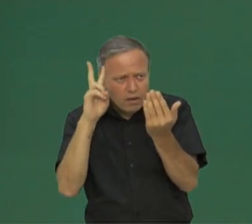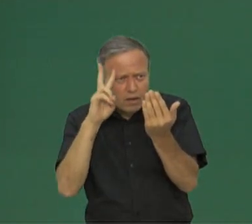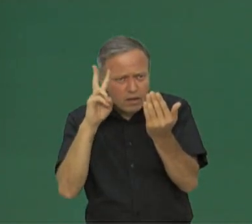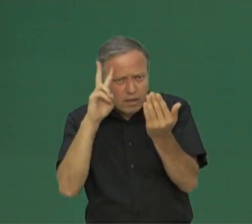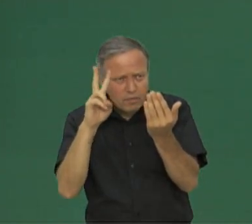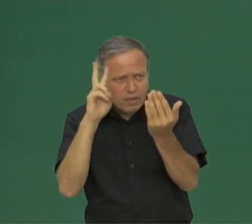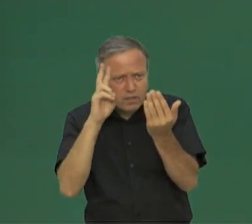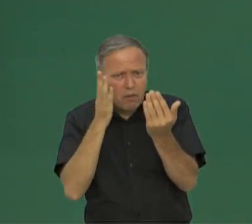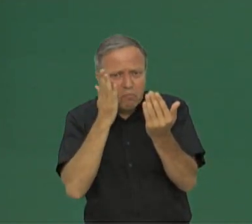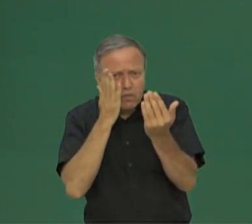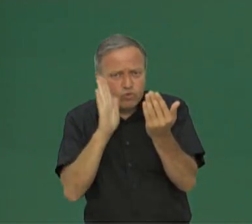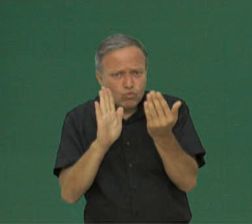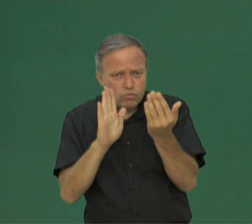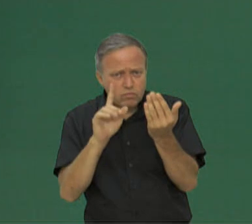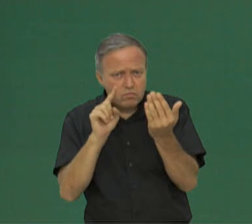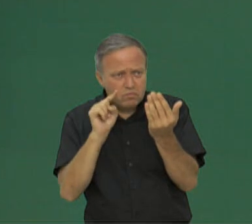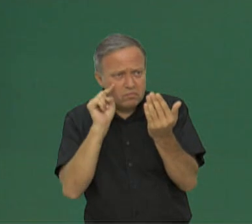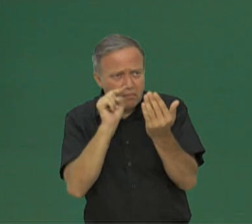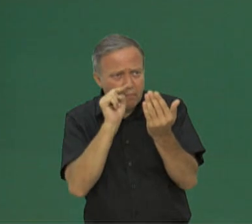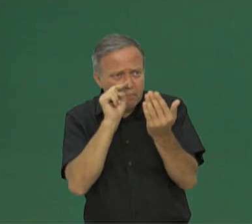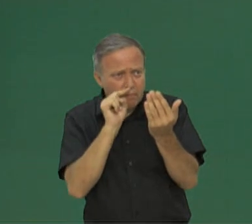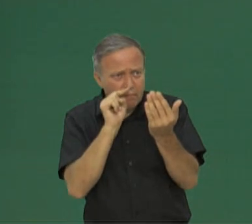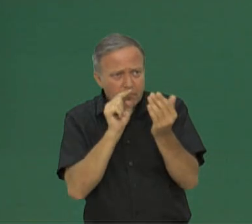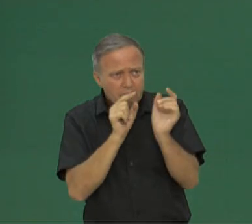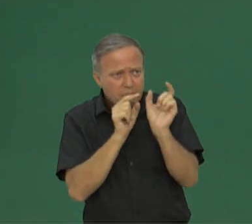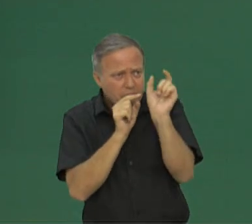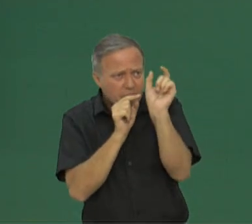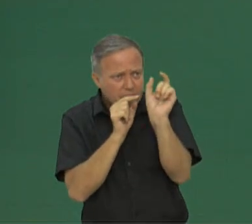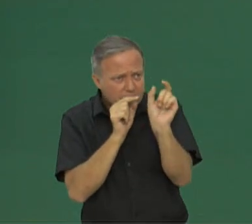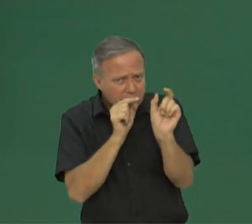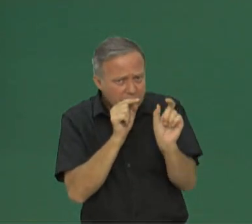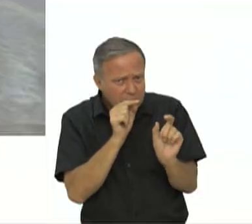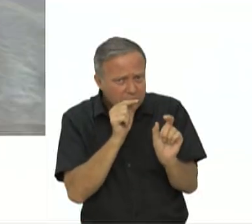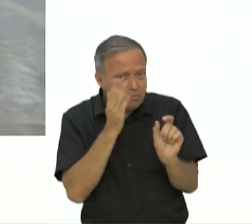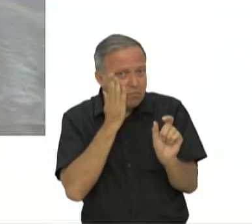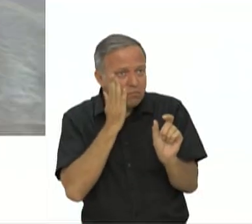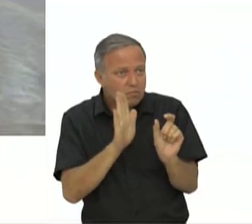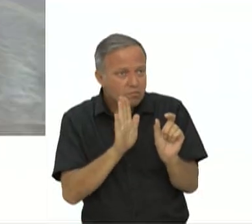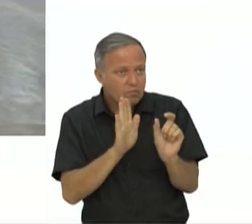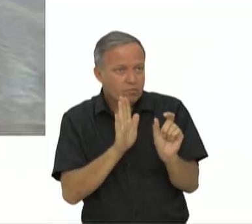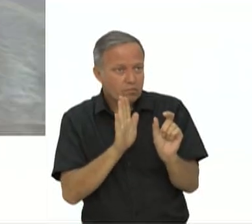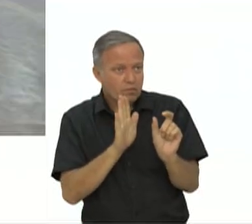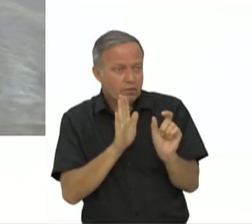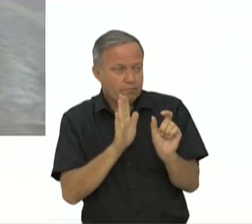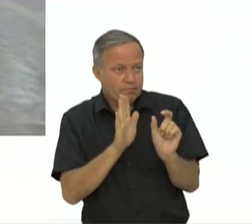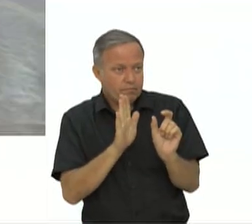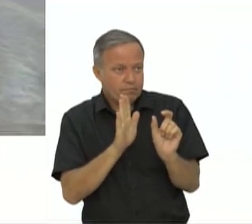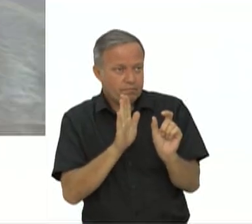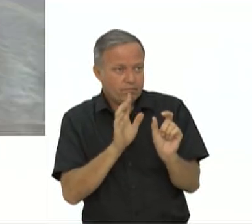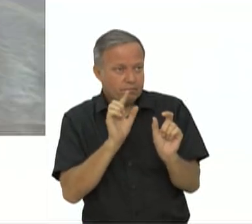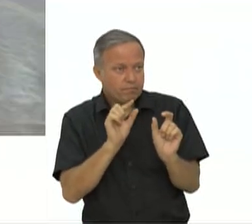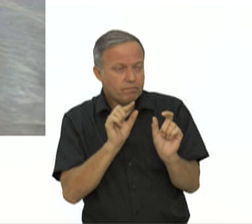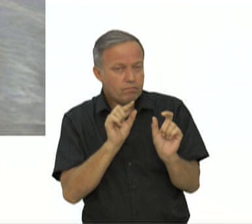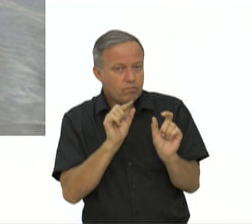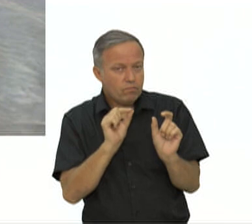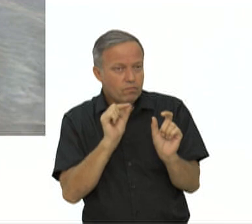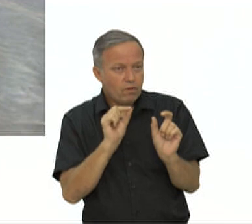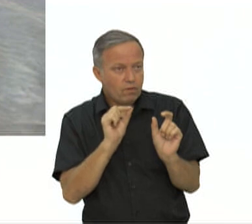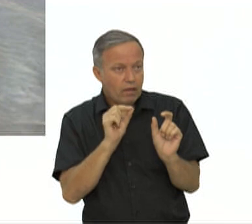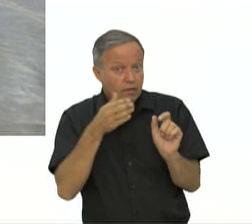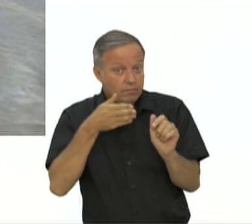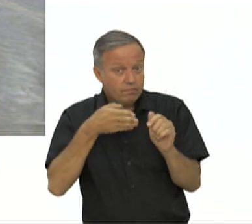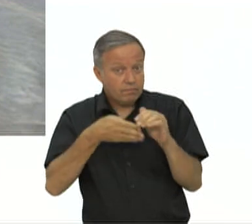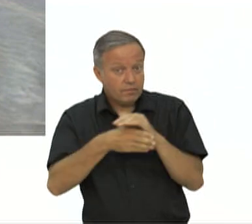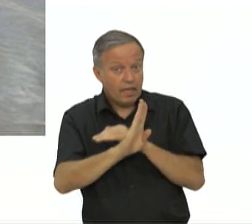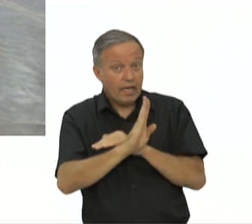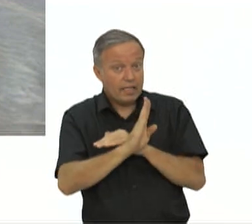está aparecendo. Ó, o azul. Tá vendo aqui? Este azul? Este azul é a entrada